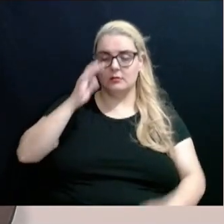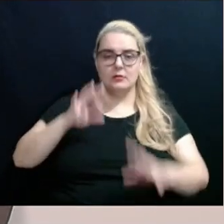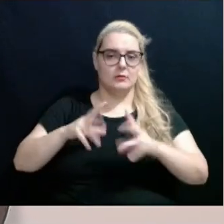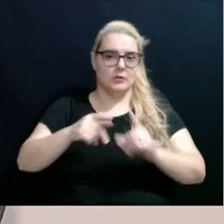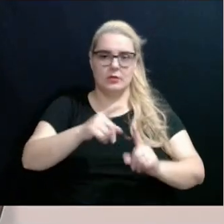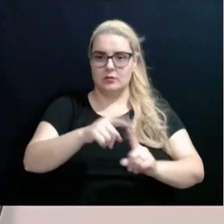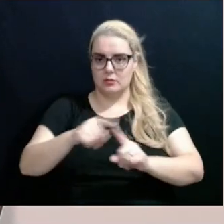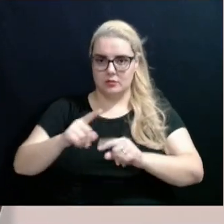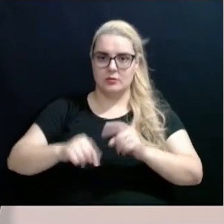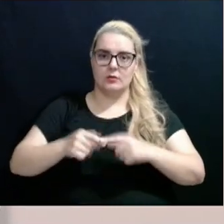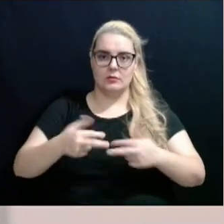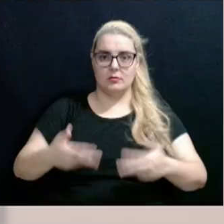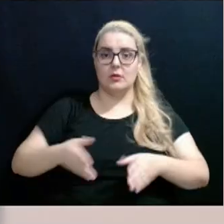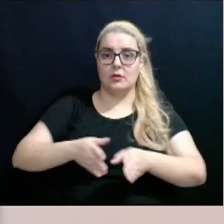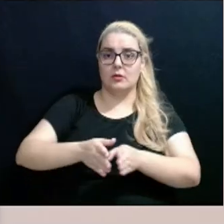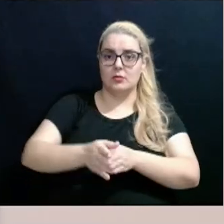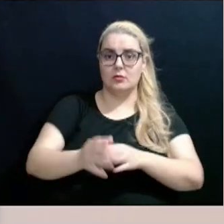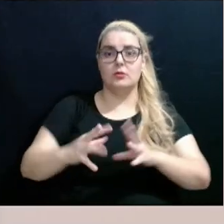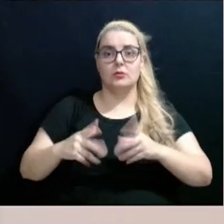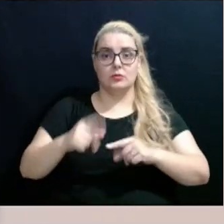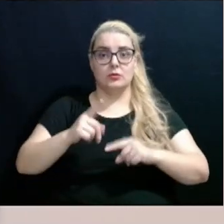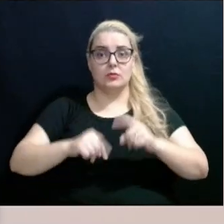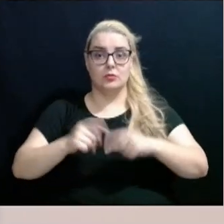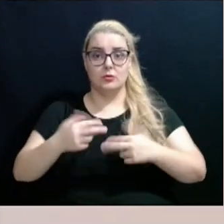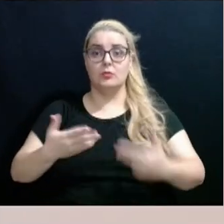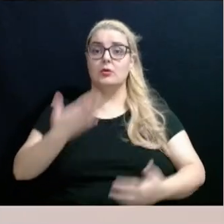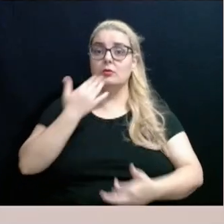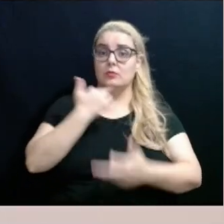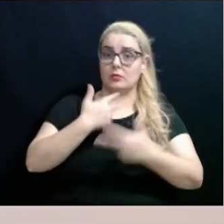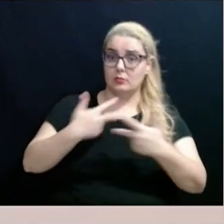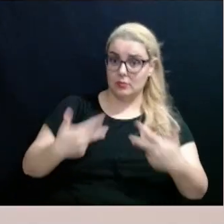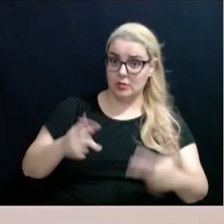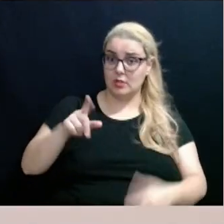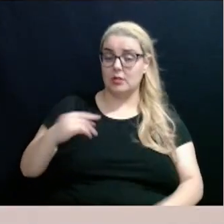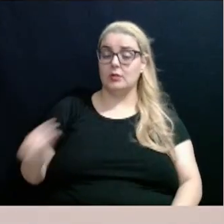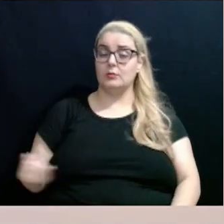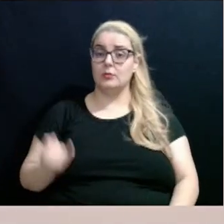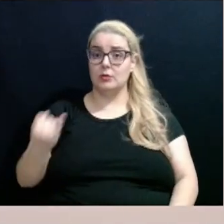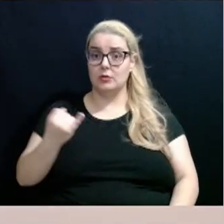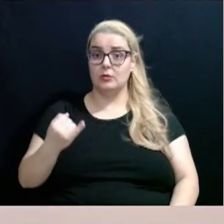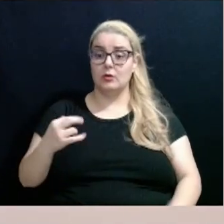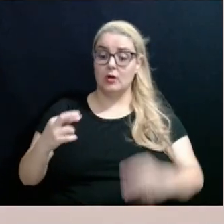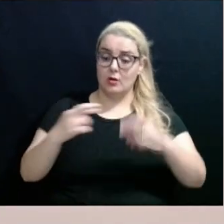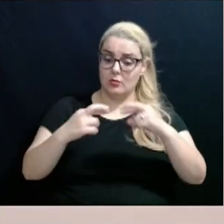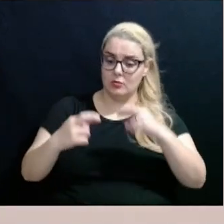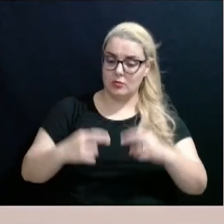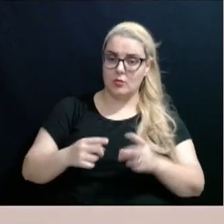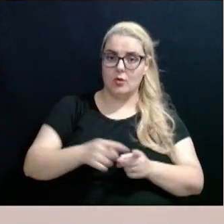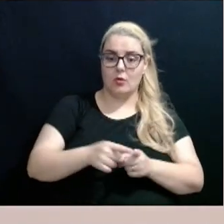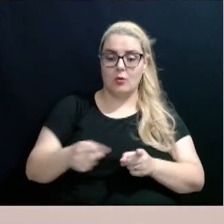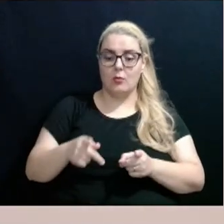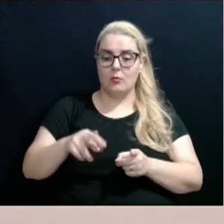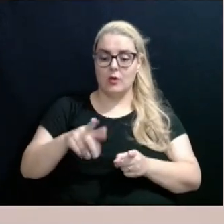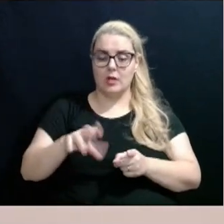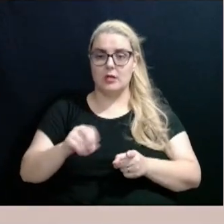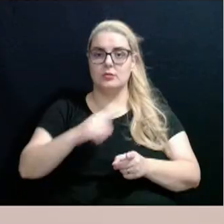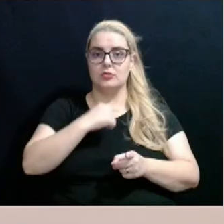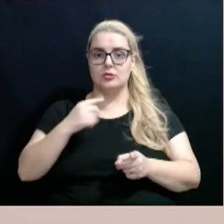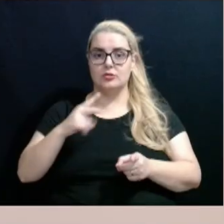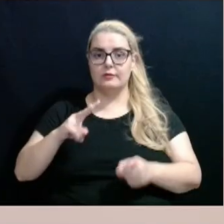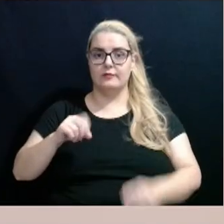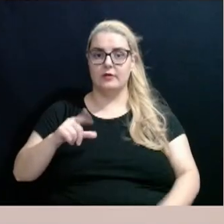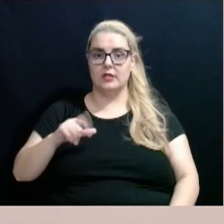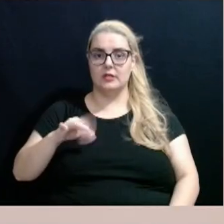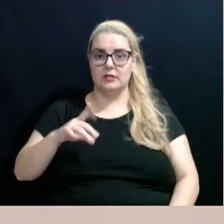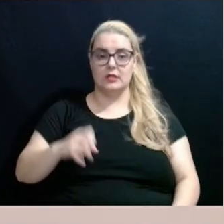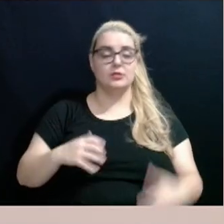a gente recomenda, todo produto alimentício, é muito importante conferir o prazo de validade. E, Paulo, qual foi o